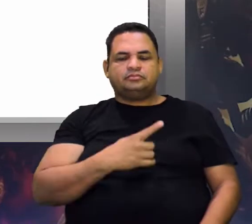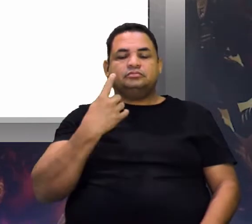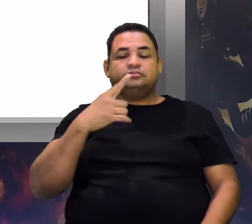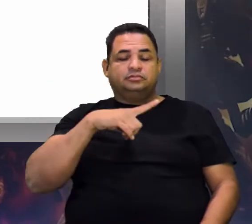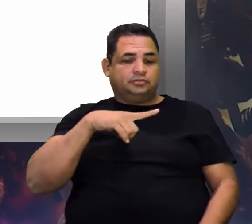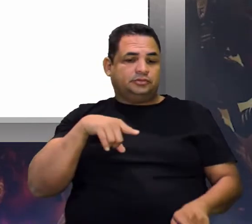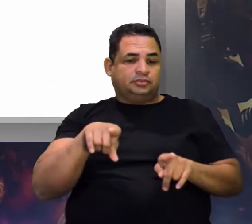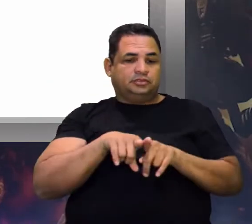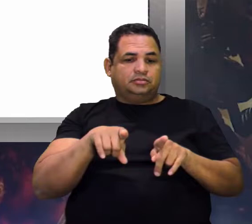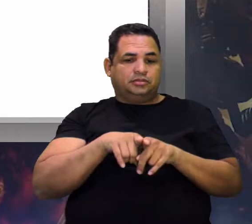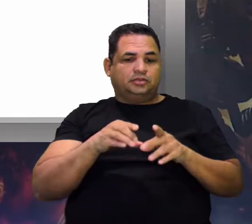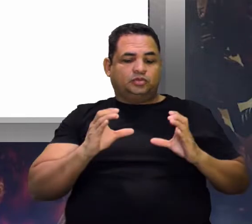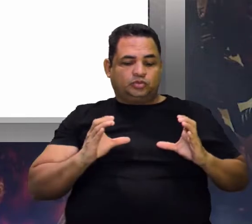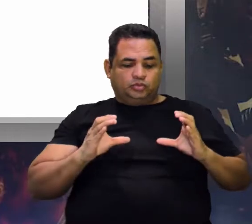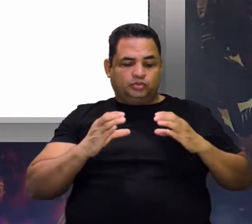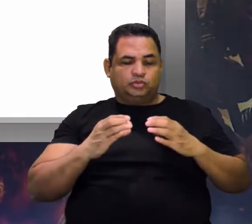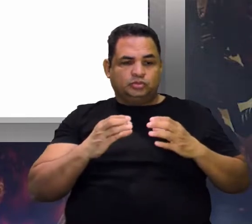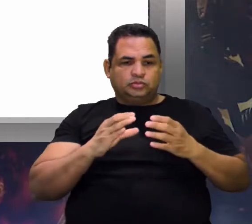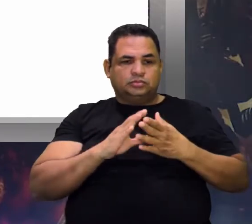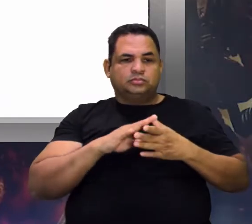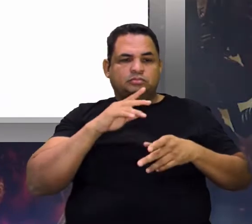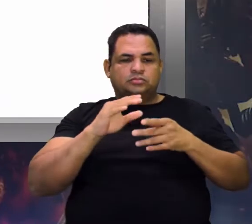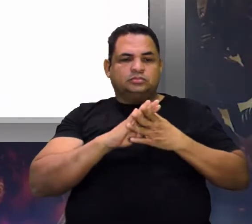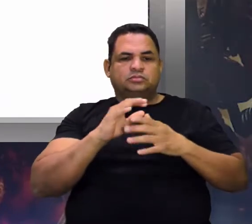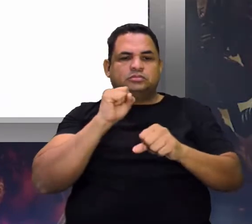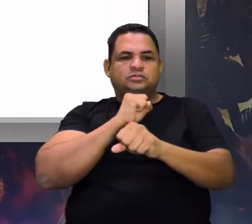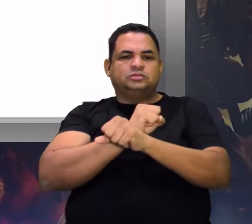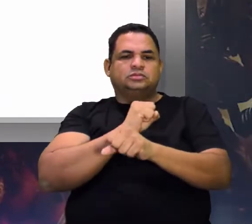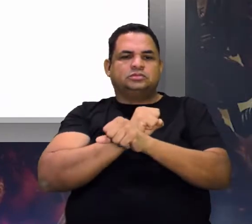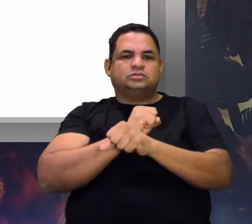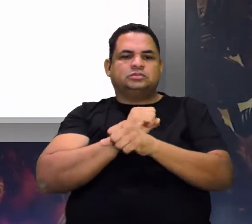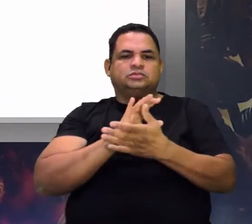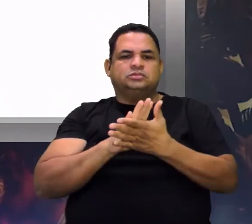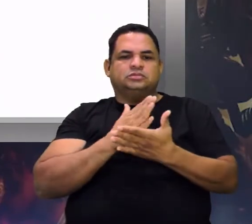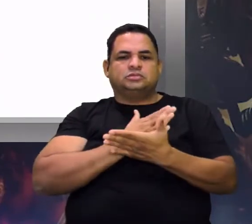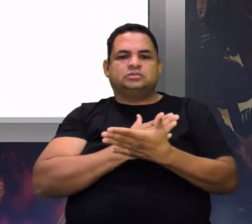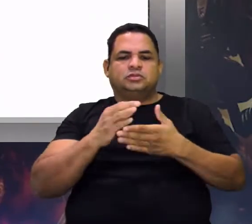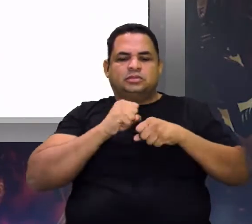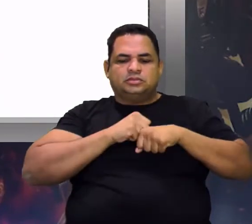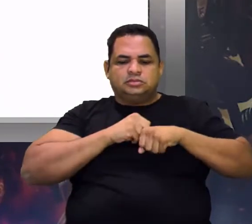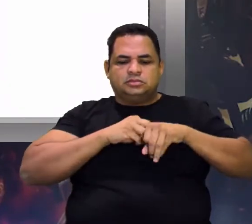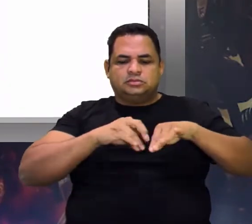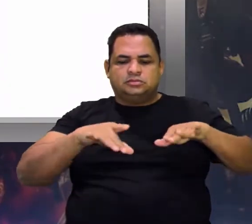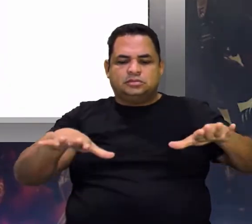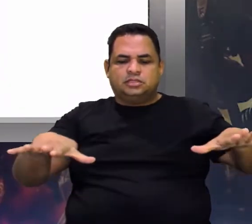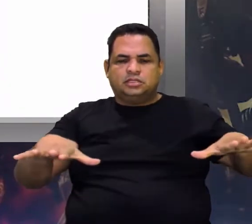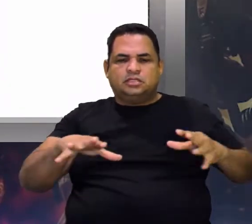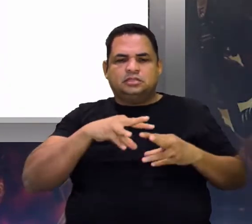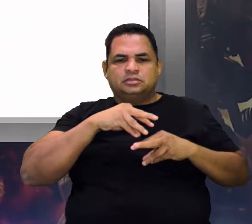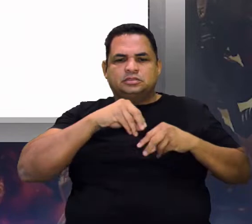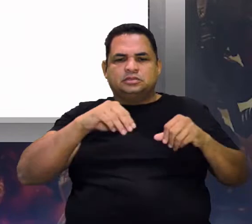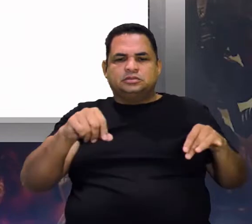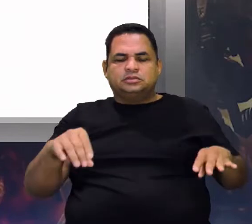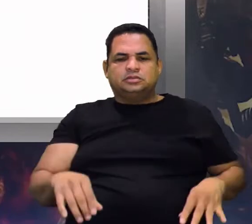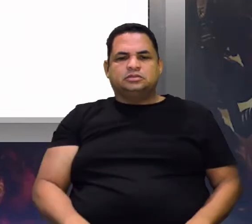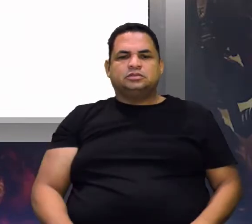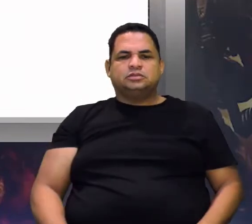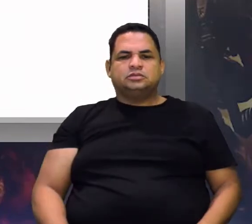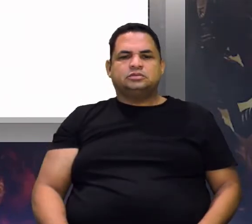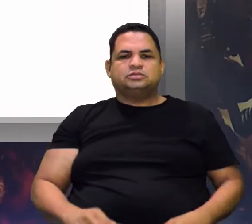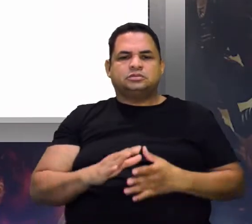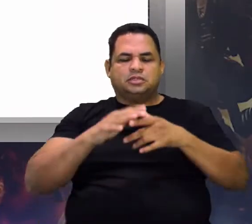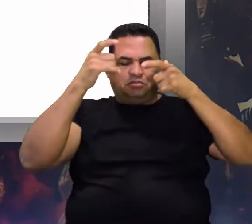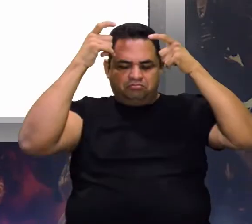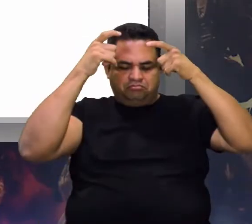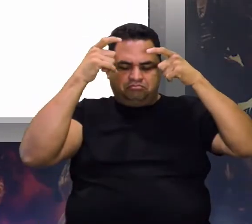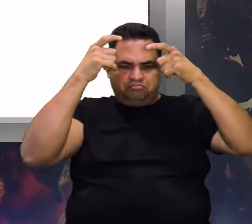escravo. Os romanos saíram muito em guerra, porque eles começaram a expandir seus territórios. Seja na